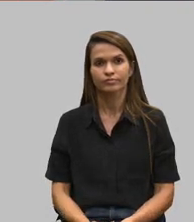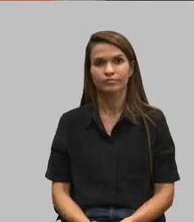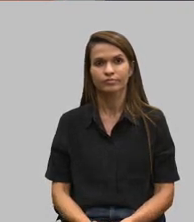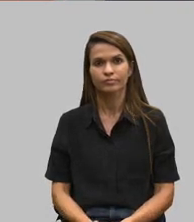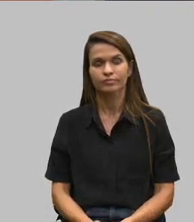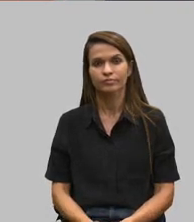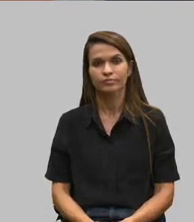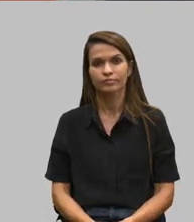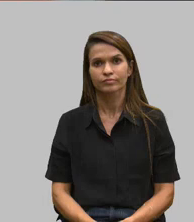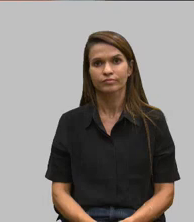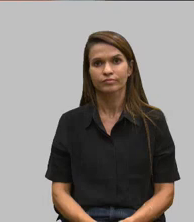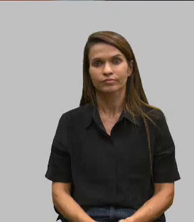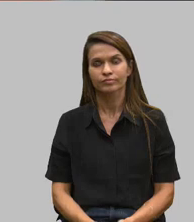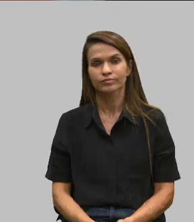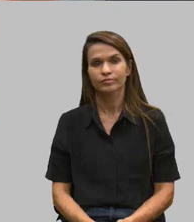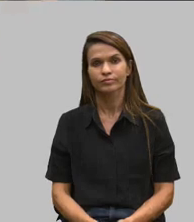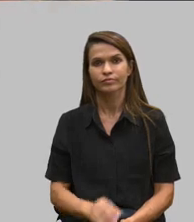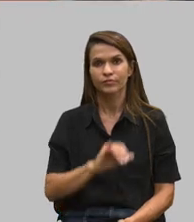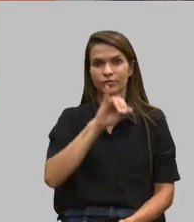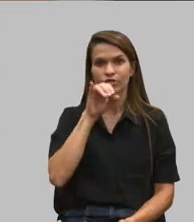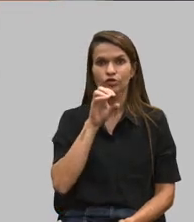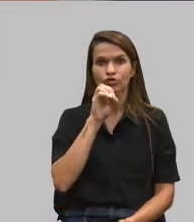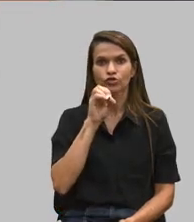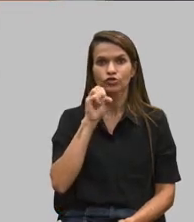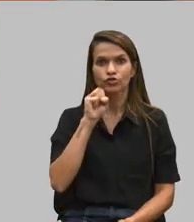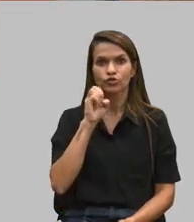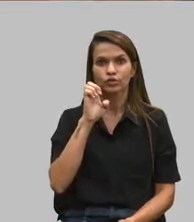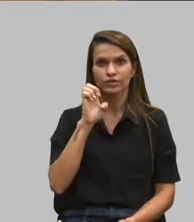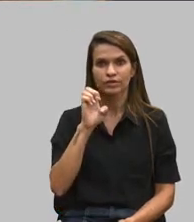viu Jose Wood